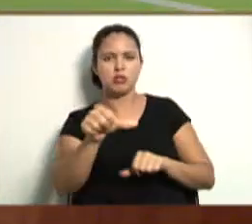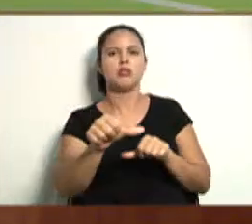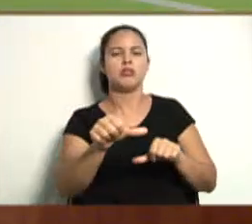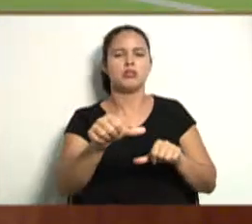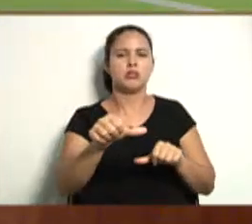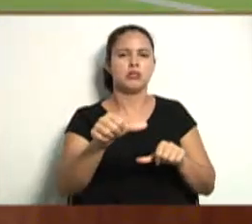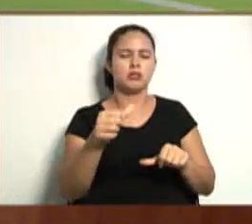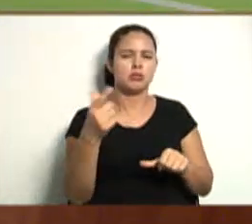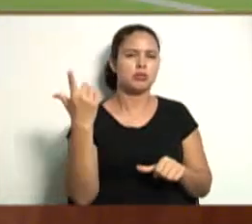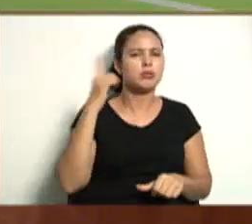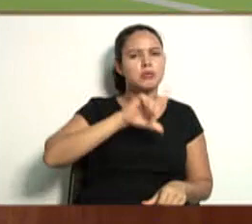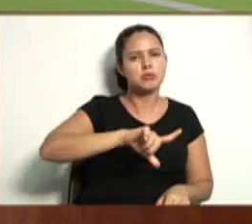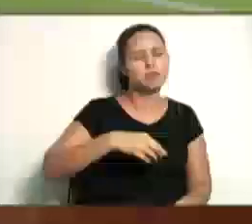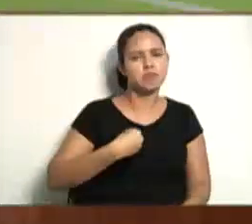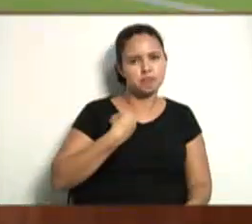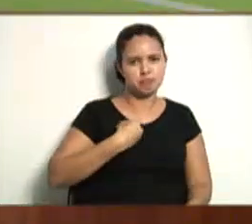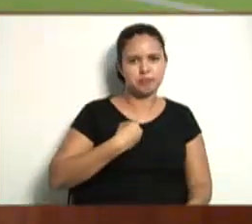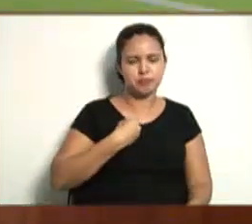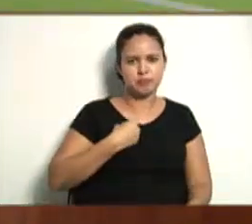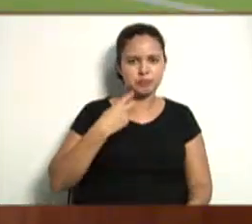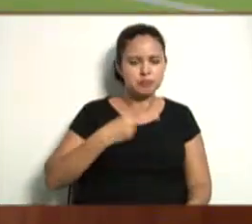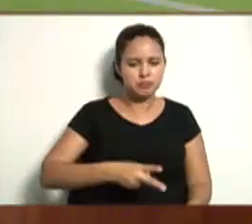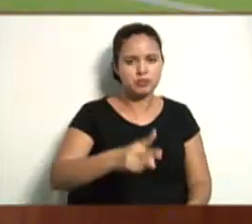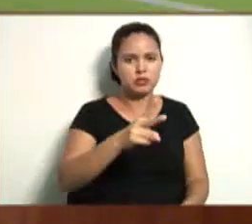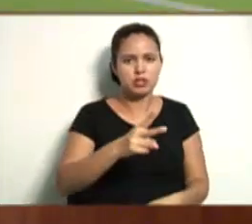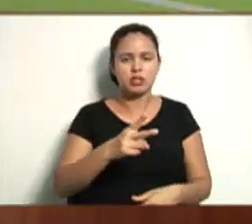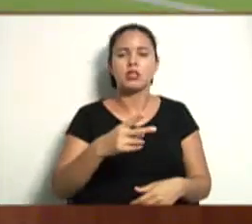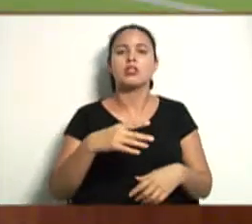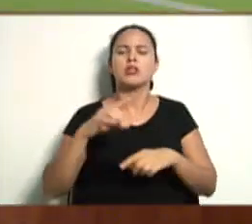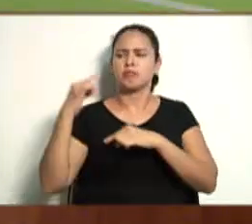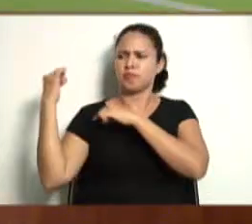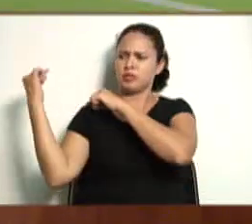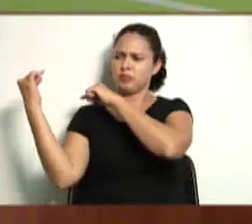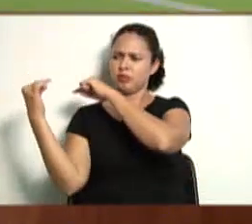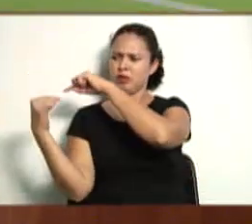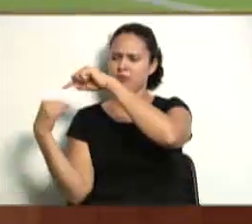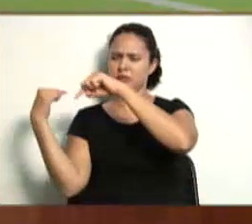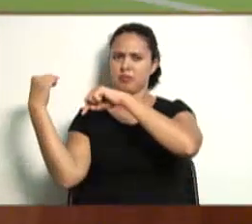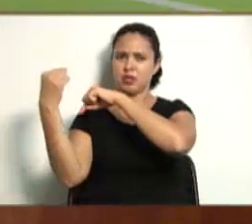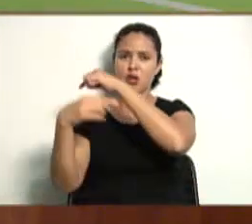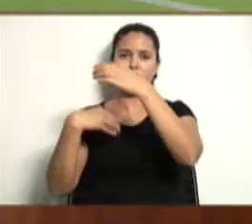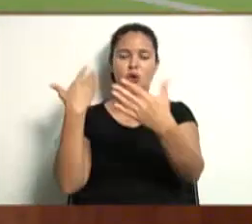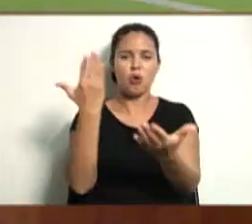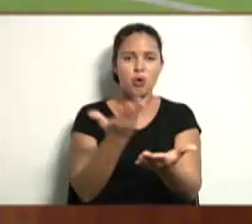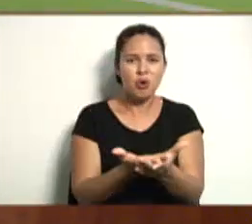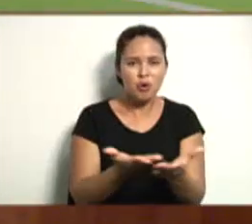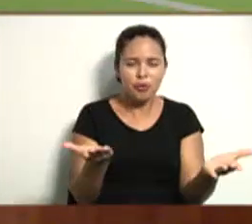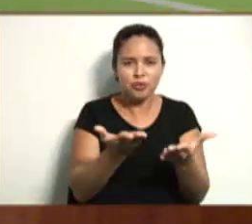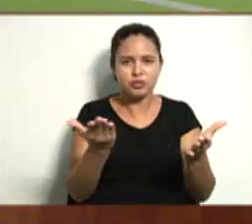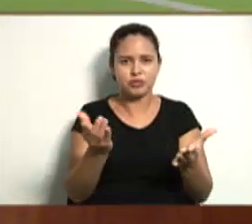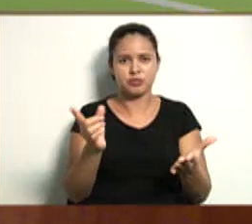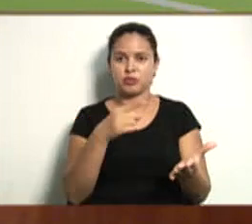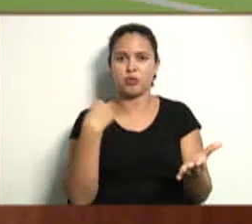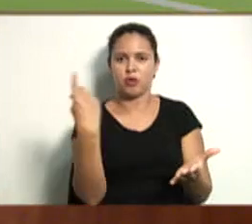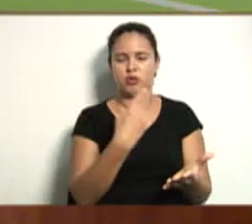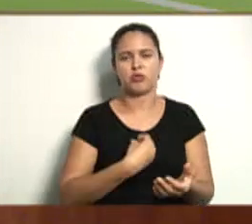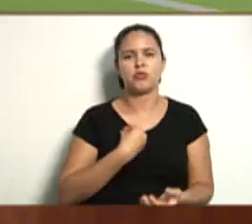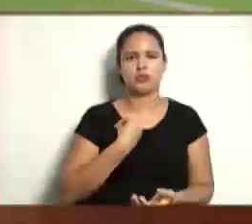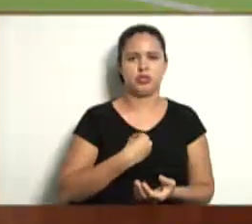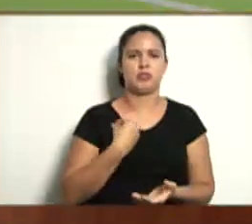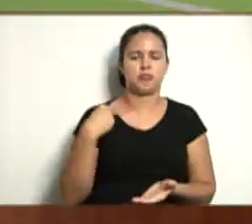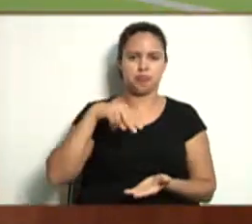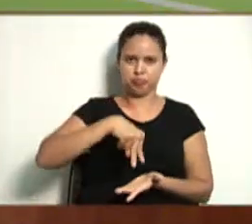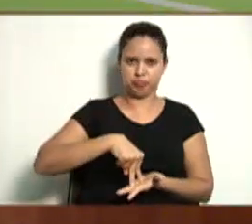foi sobrevivendo. E por isso que hoje nós existimos, nós vivemos. Depois de se